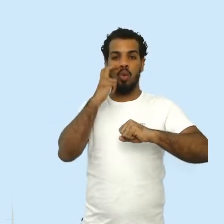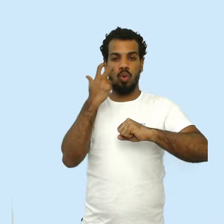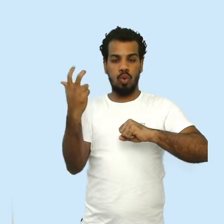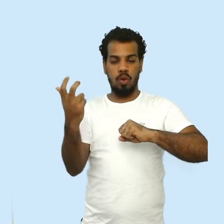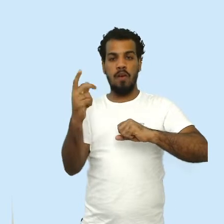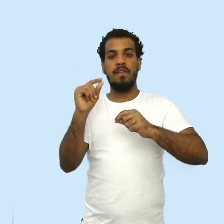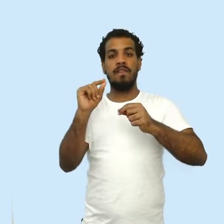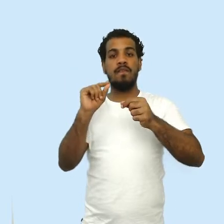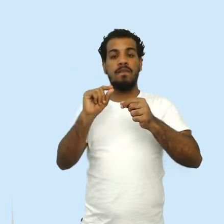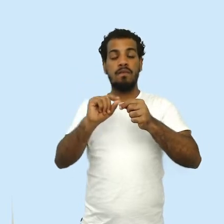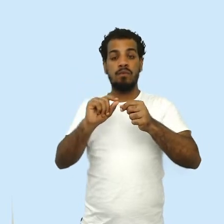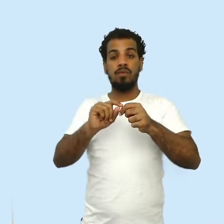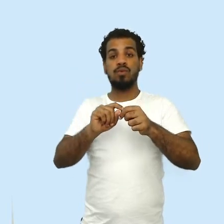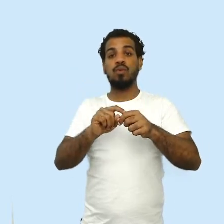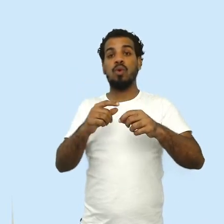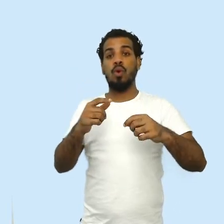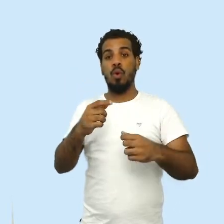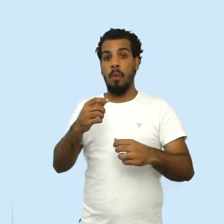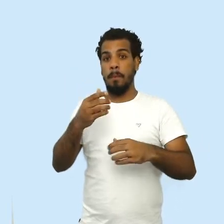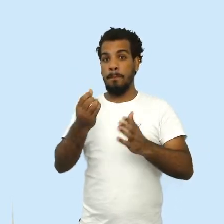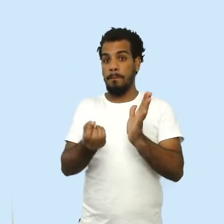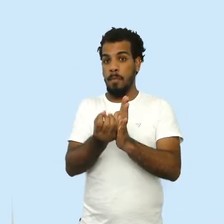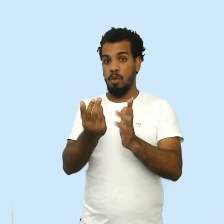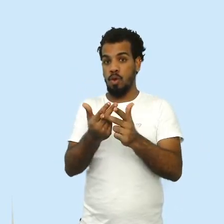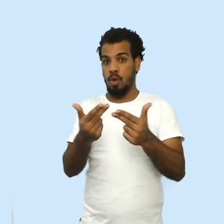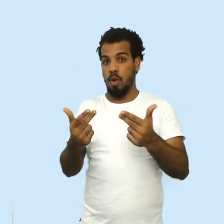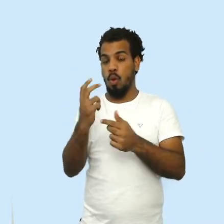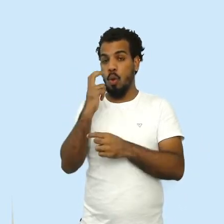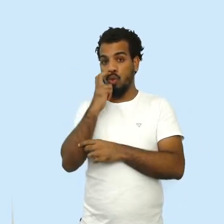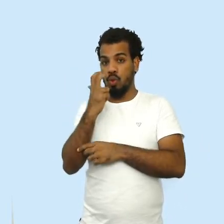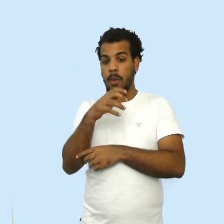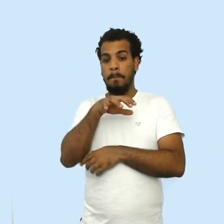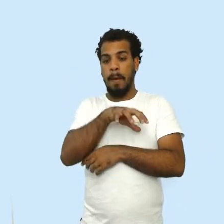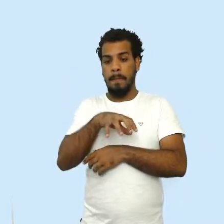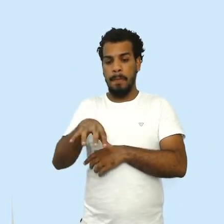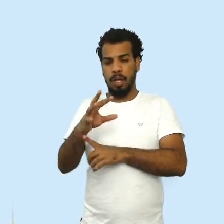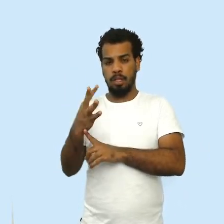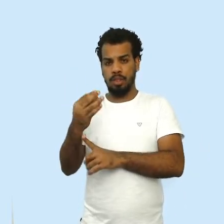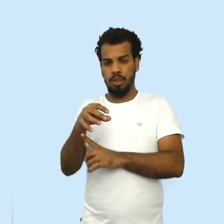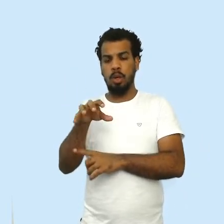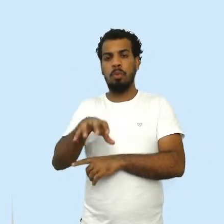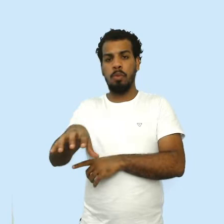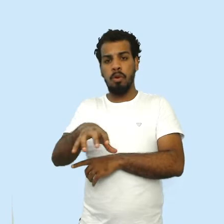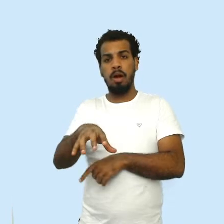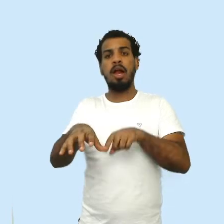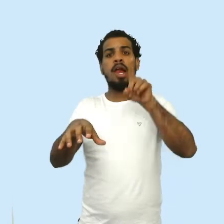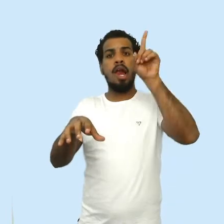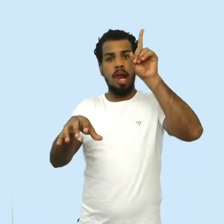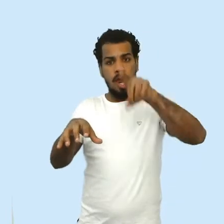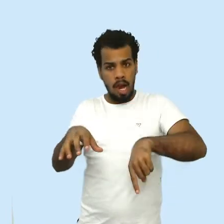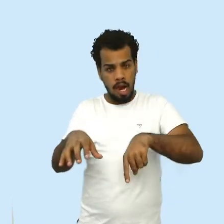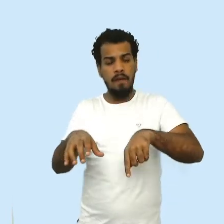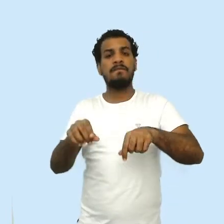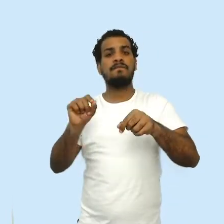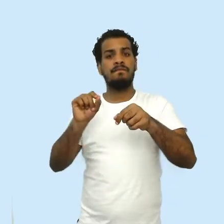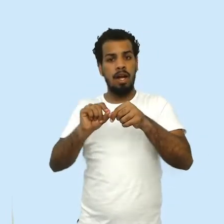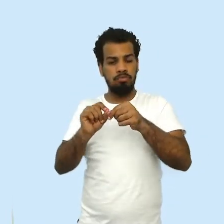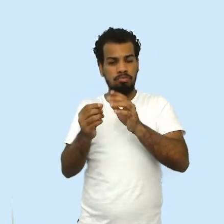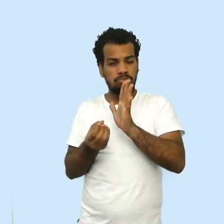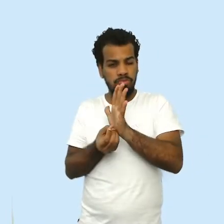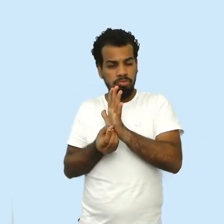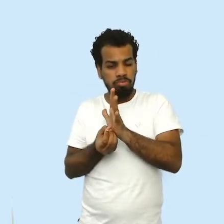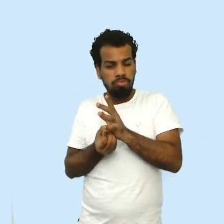com que os produtos culturais dos vários setores artísticos são racionalmente fabricados, seguindo